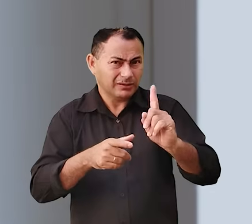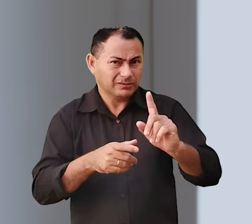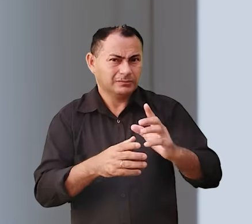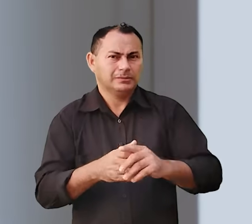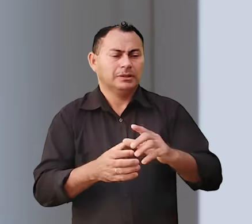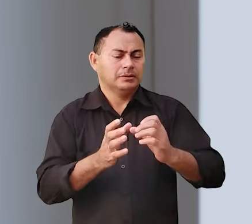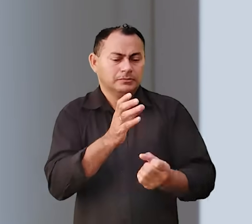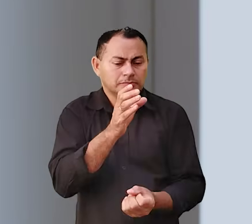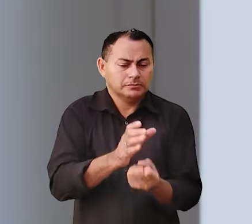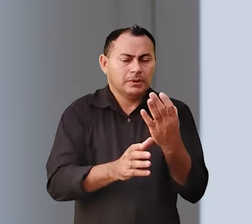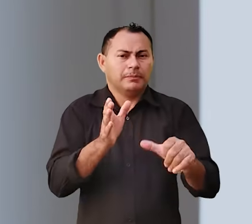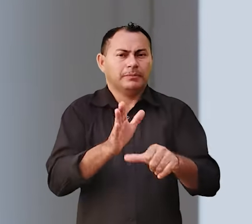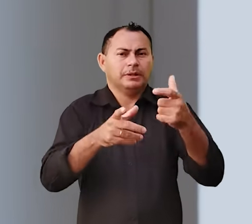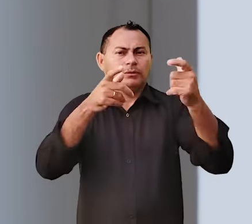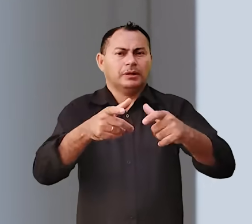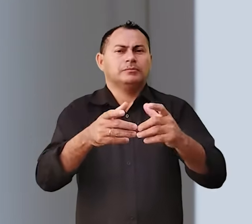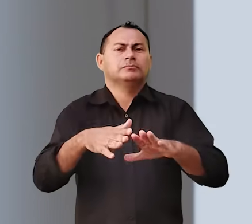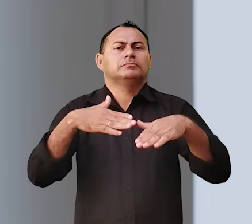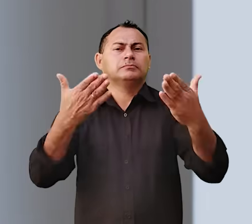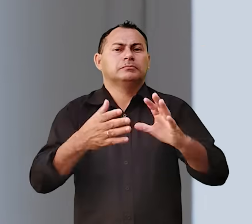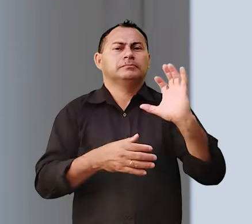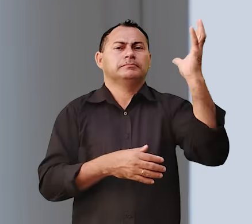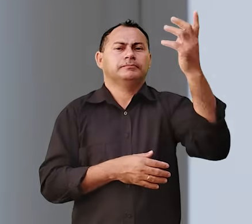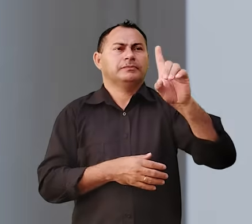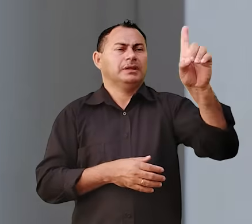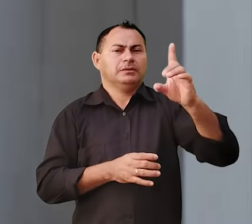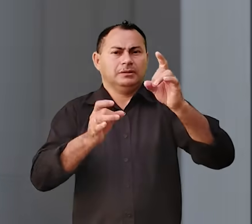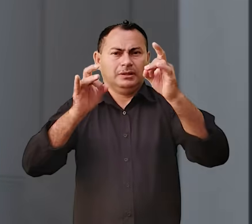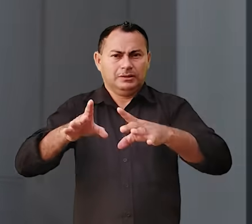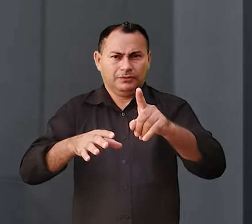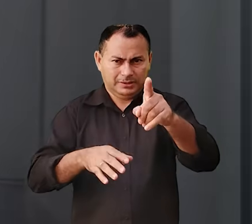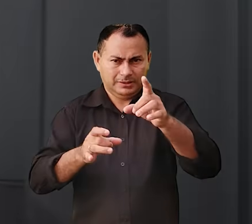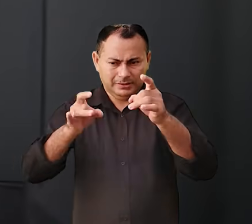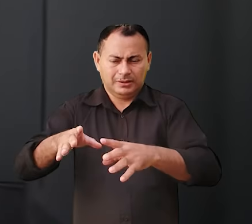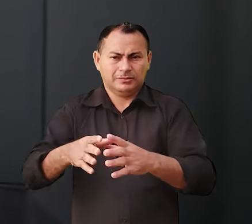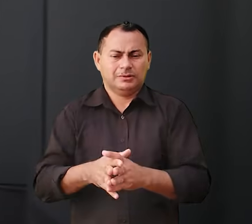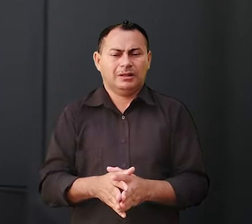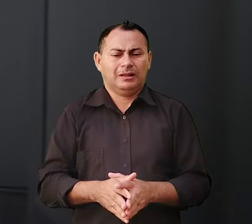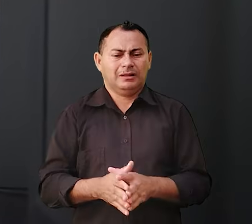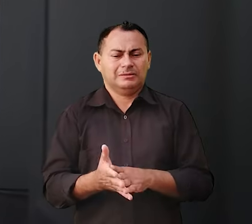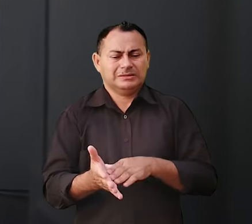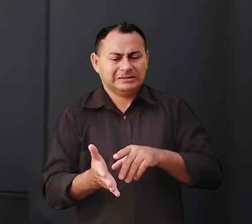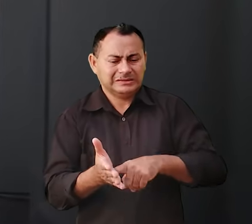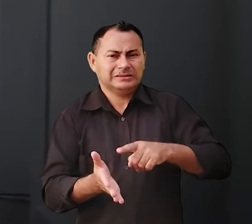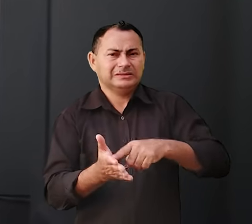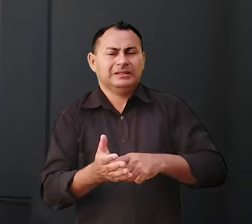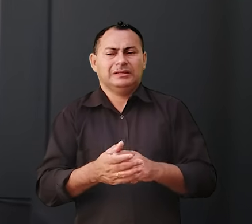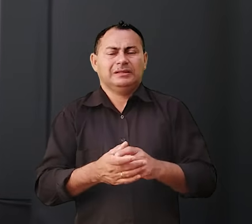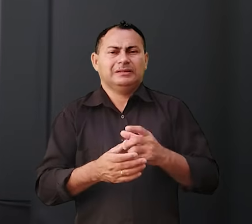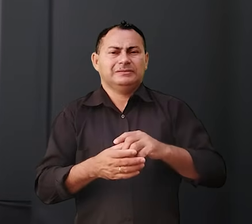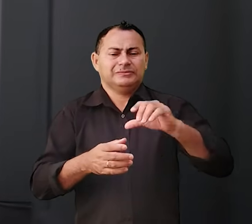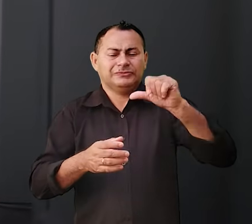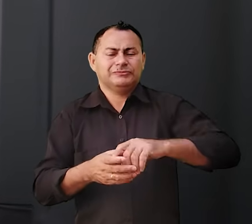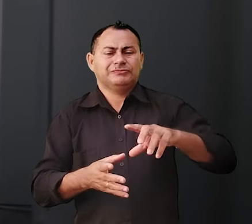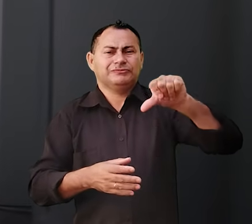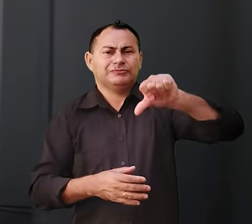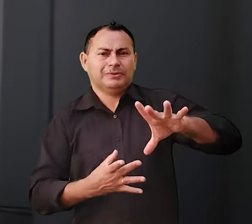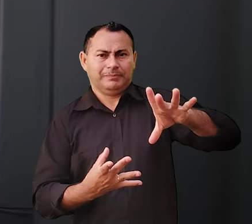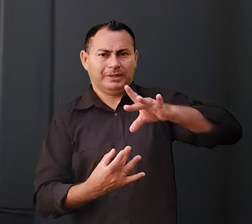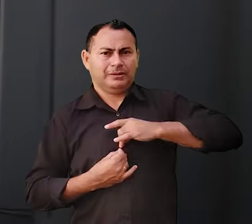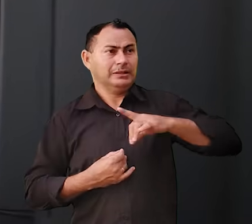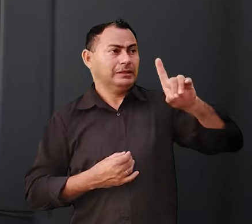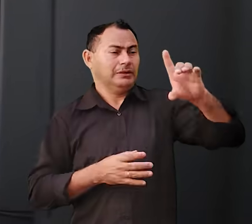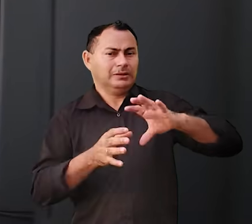É quando a obra dele não está em primeiro lugar. Quando isso acontece, Deus deixa você patinar na sua anemia